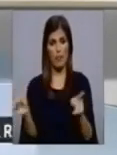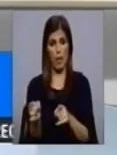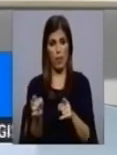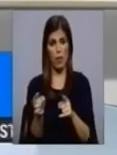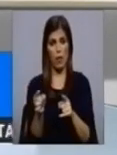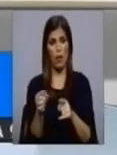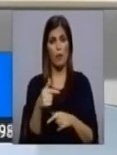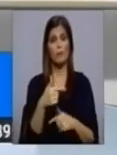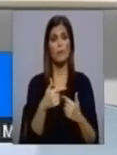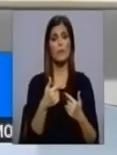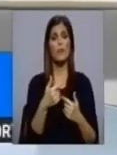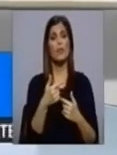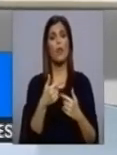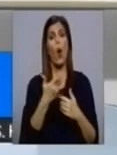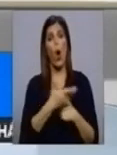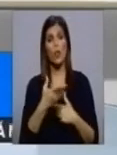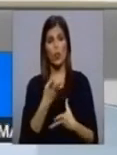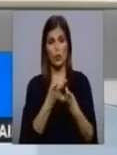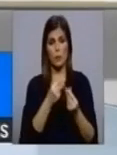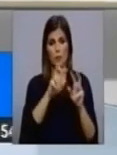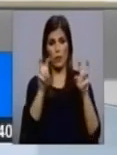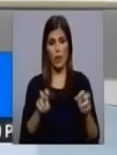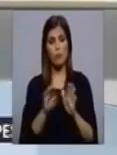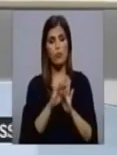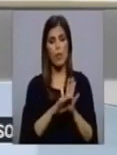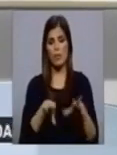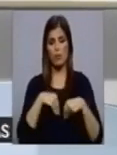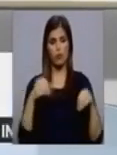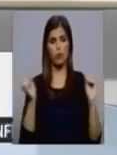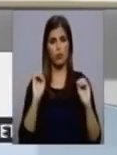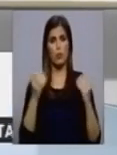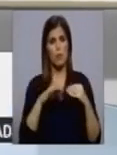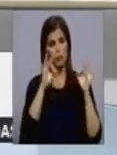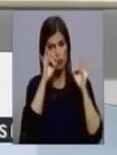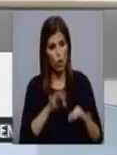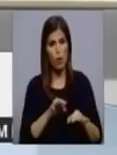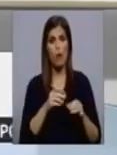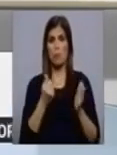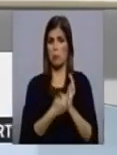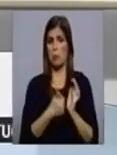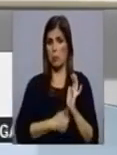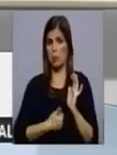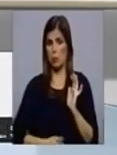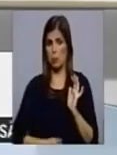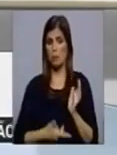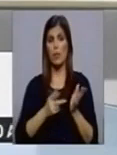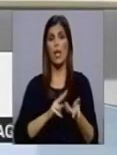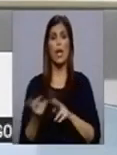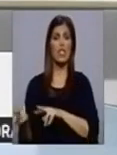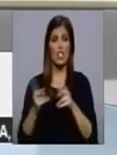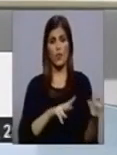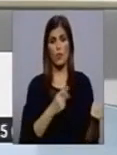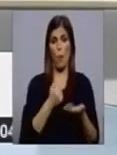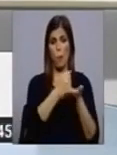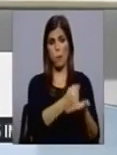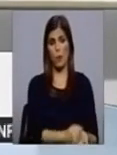Contabilistas Certificados denuncia que os processos foram rejeitados quando, na verdade, estavam completos e corretos. Sem a transferência do apoio do Estado,